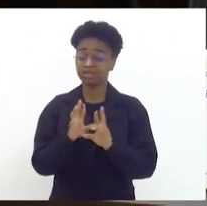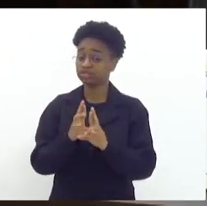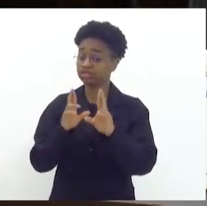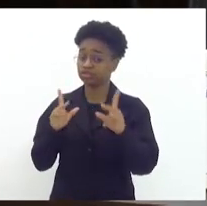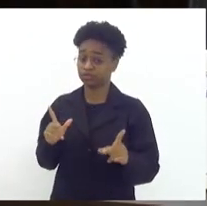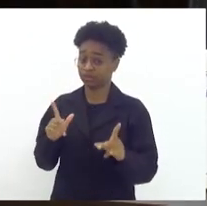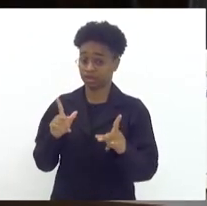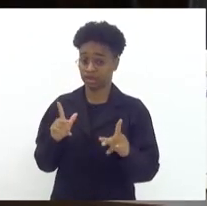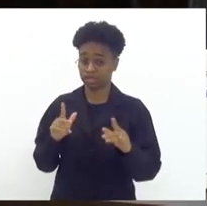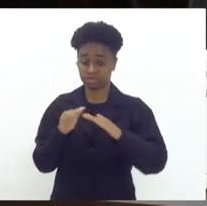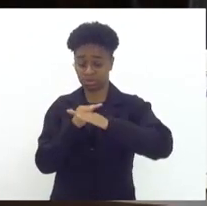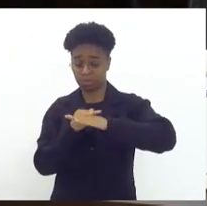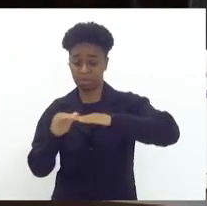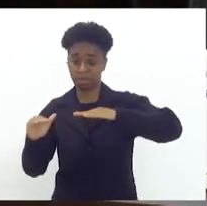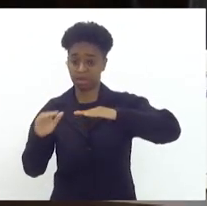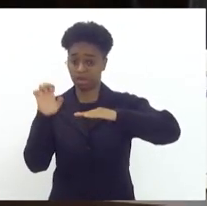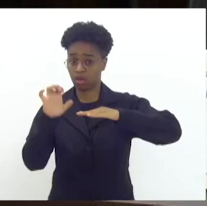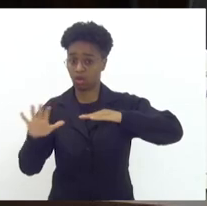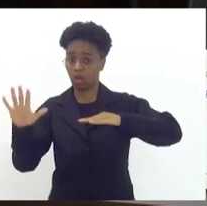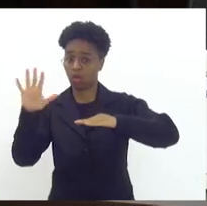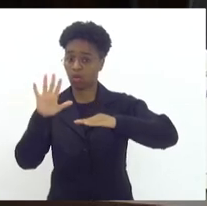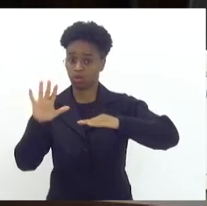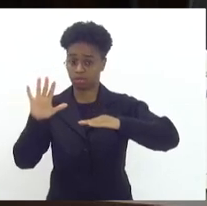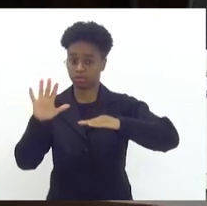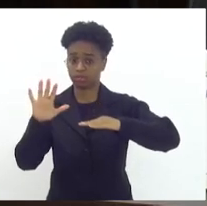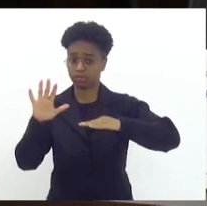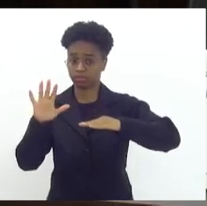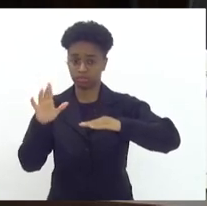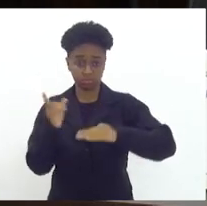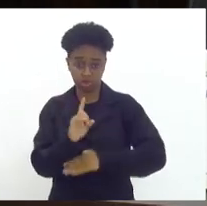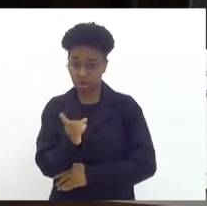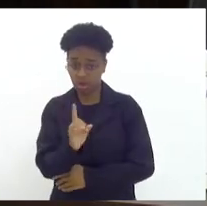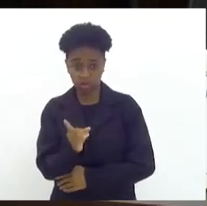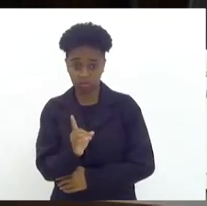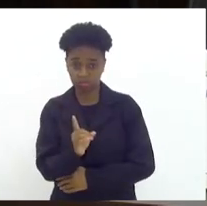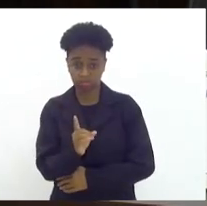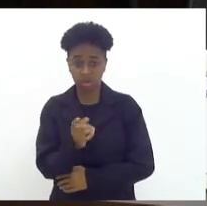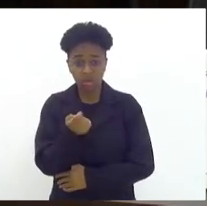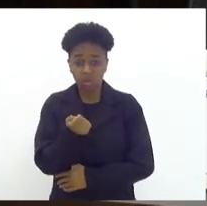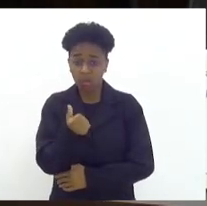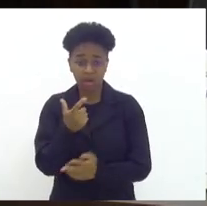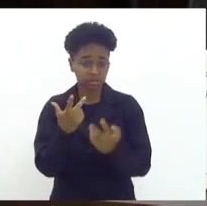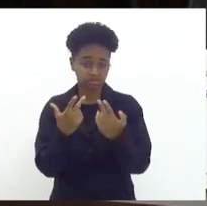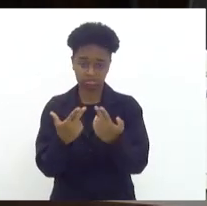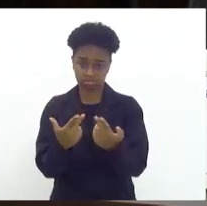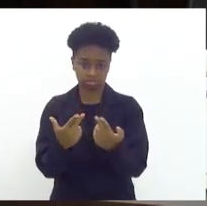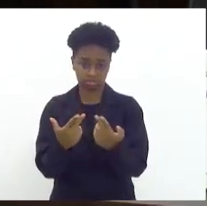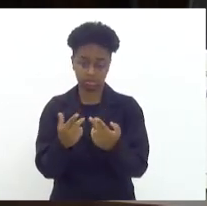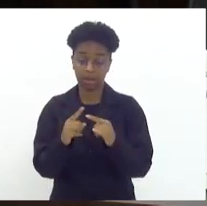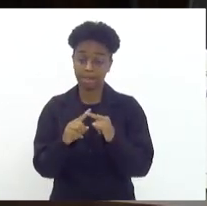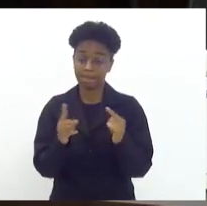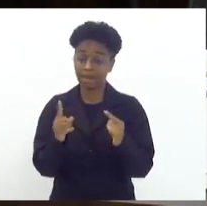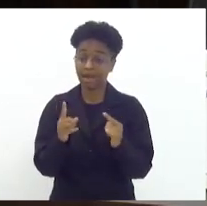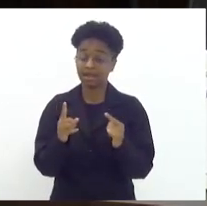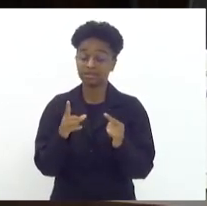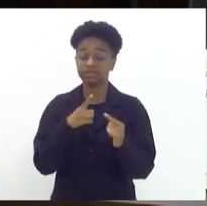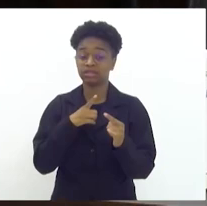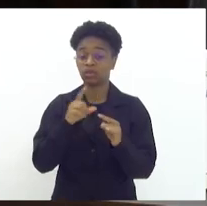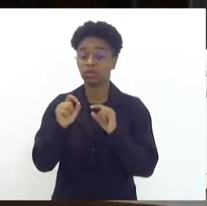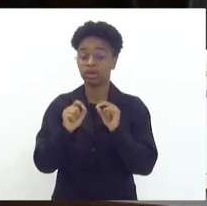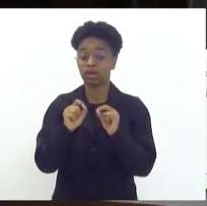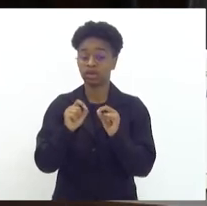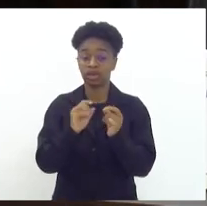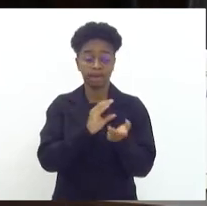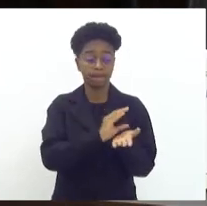da Média europeia da ocde não é basicamente a mesma o que a gente tem é a distribuição